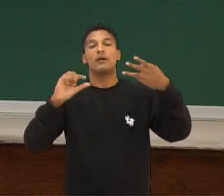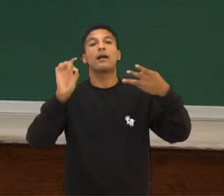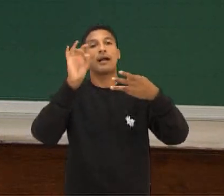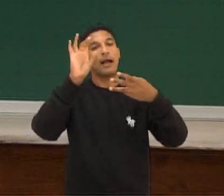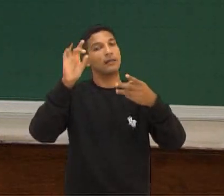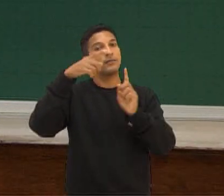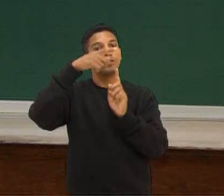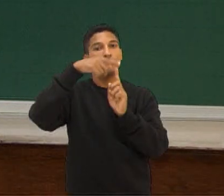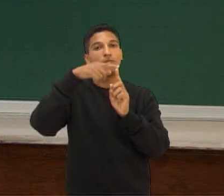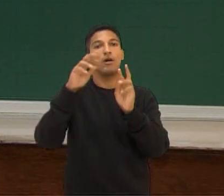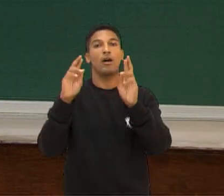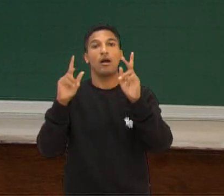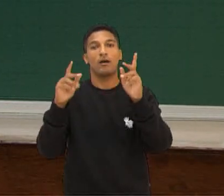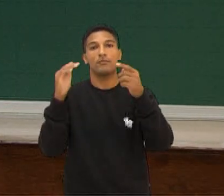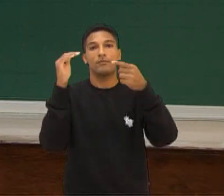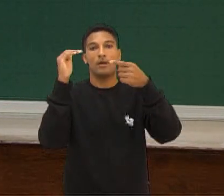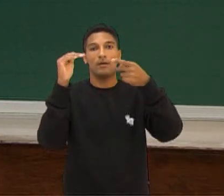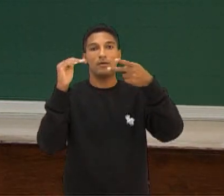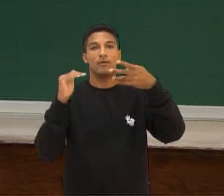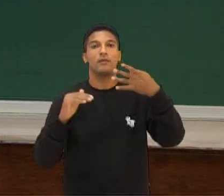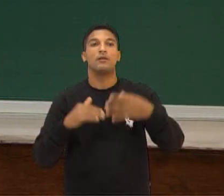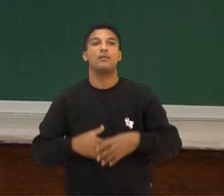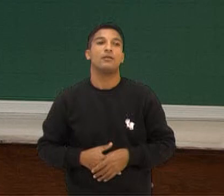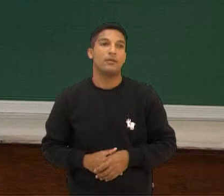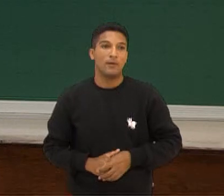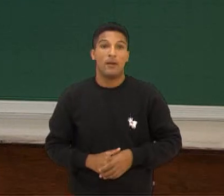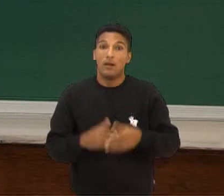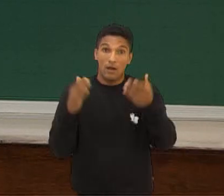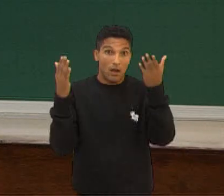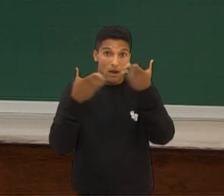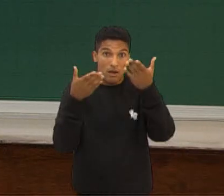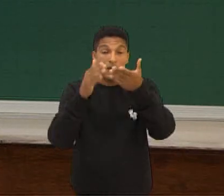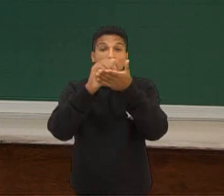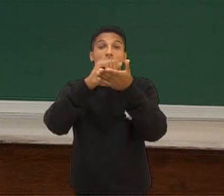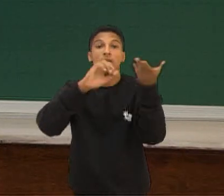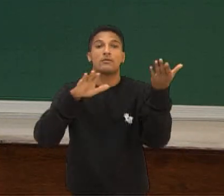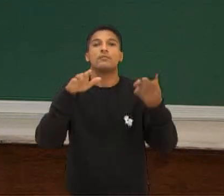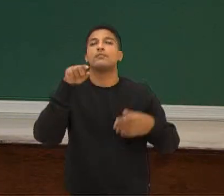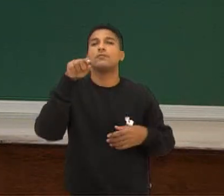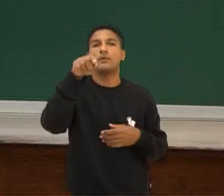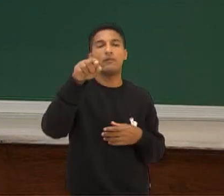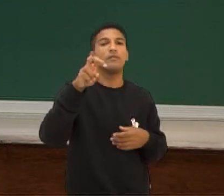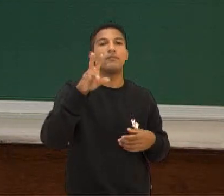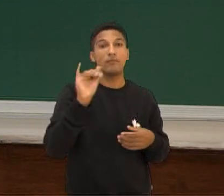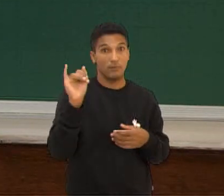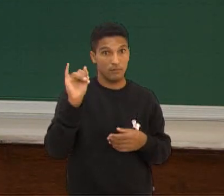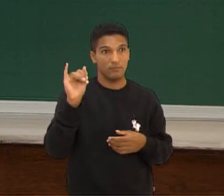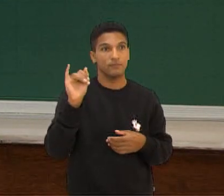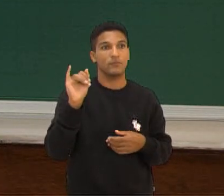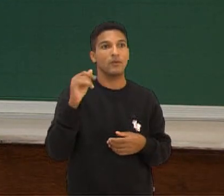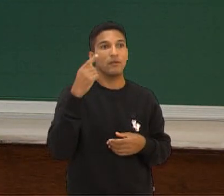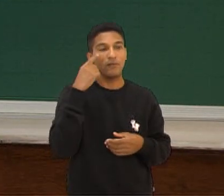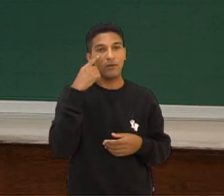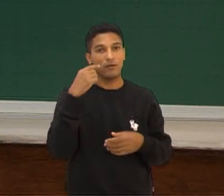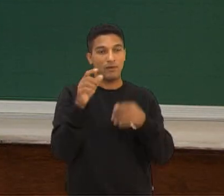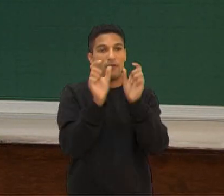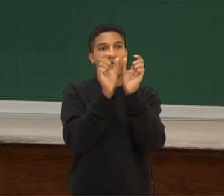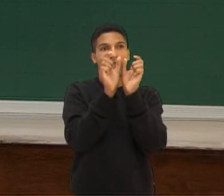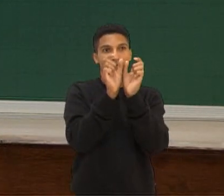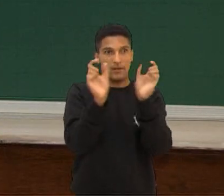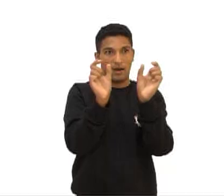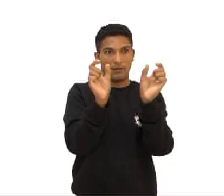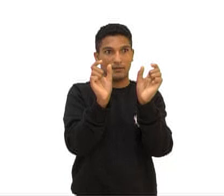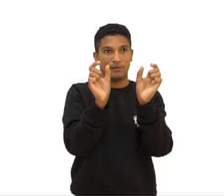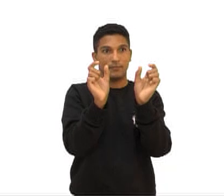Então, vamos lá, exercitar um pouquinho. Vocês vão pegar ali esse período e